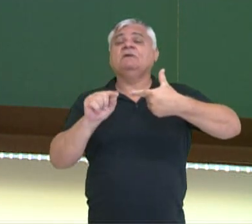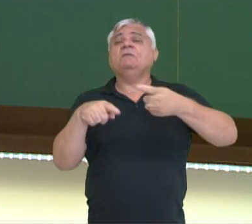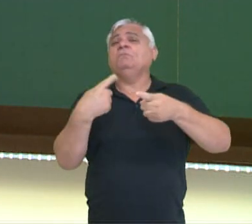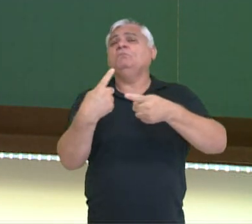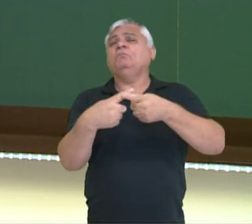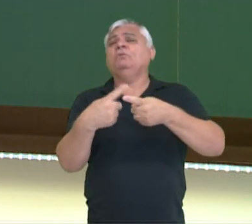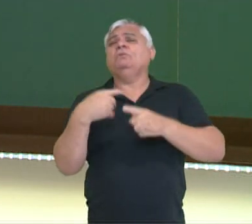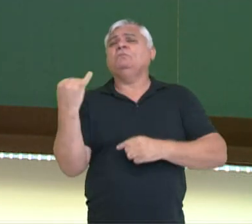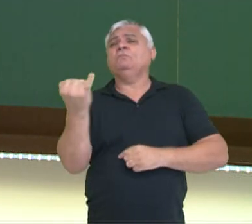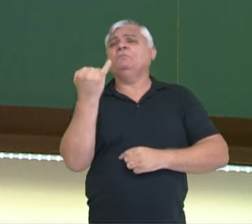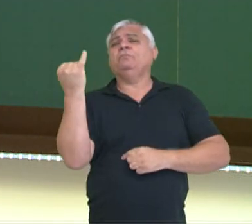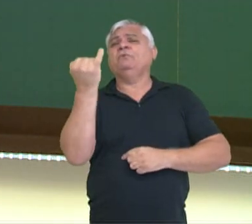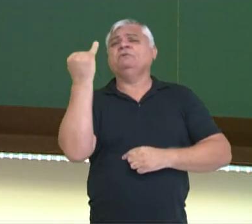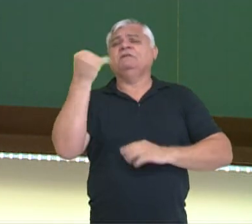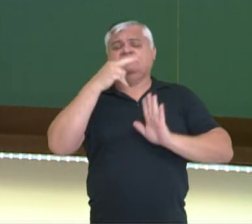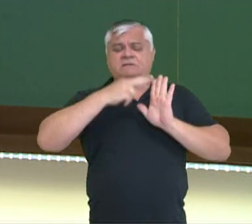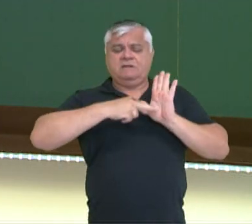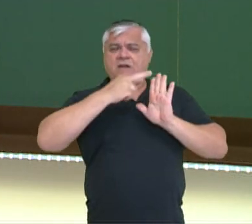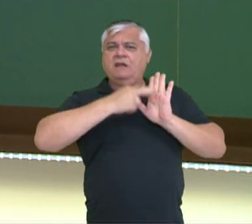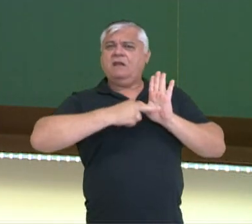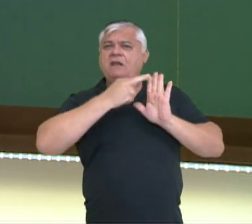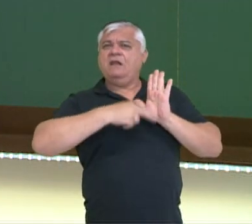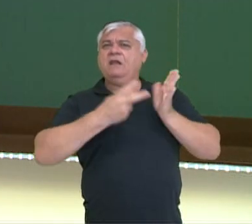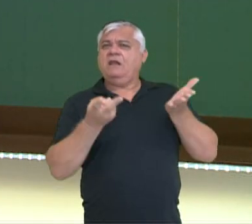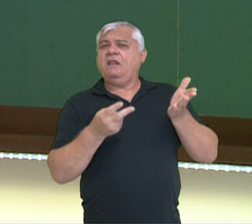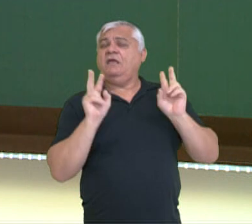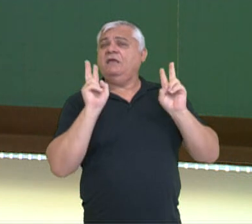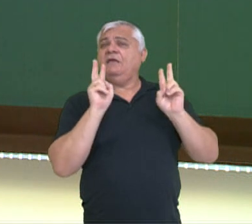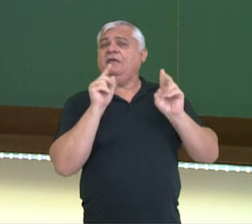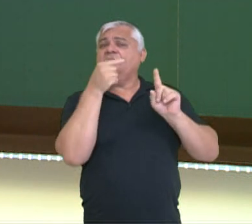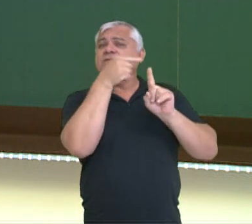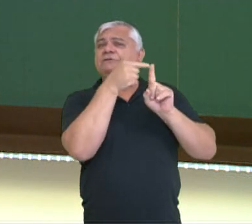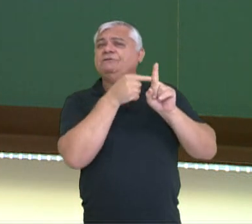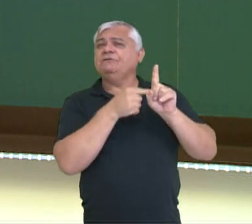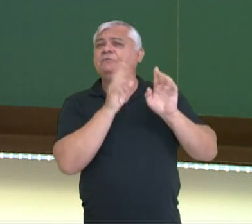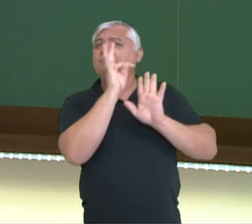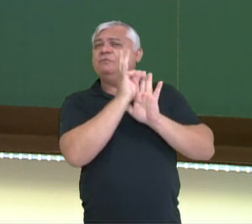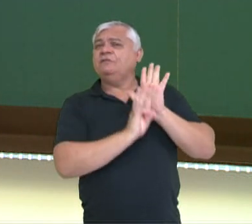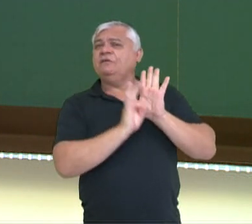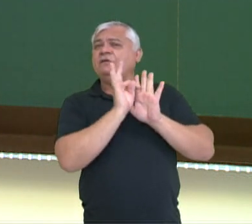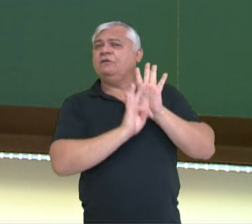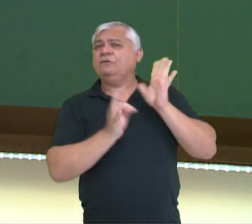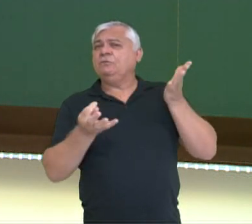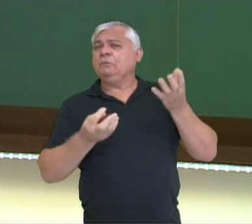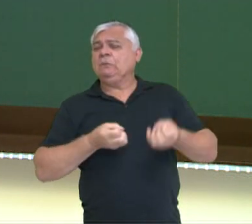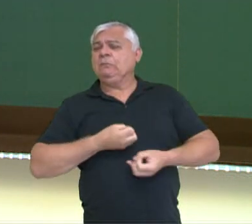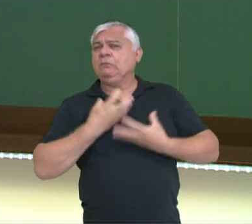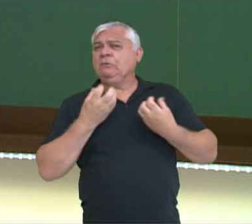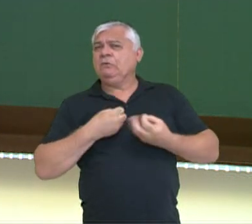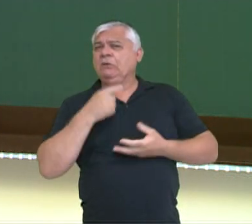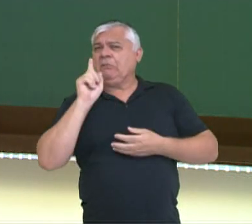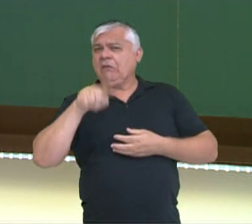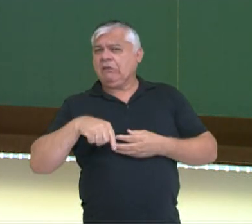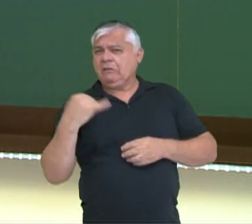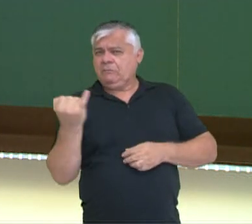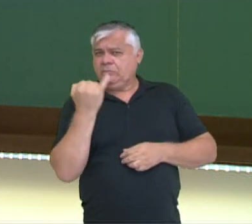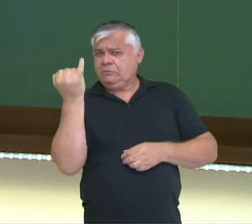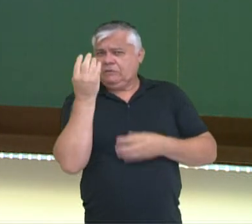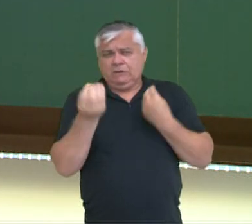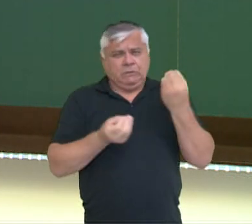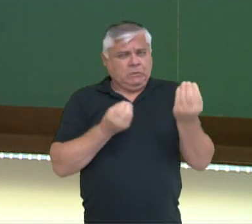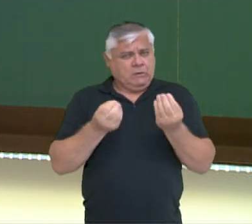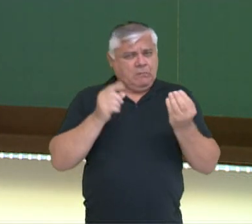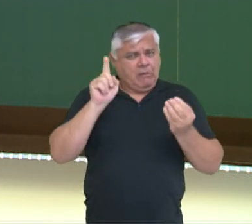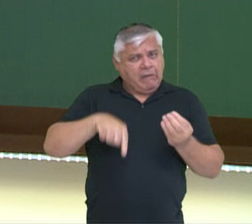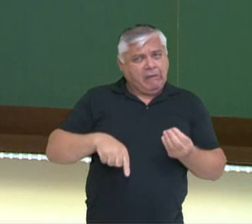é importante ler este tipo de texto? Será que é importante fazer esse tipo de leitura ou